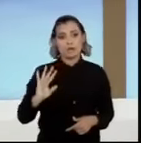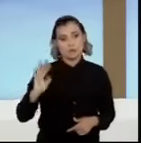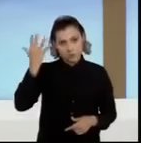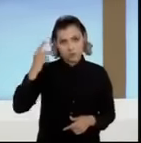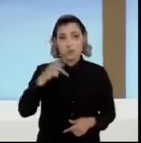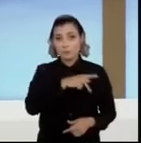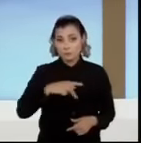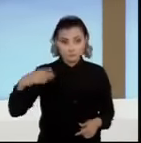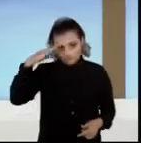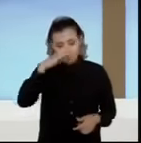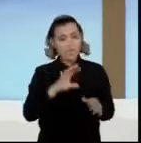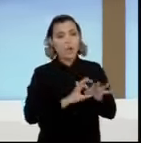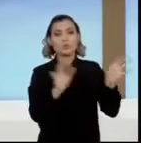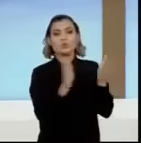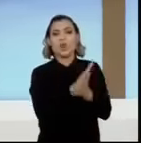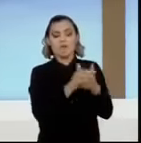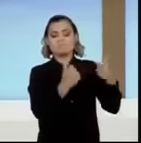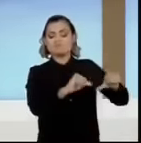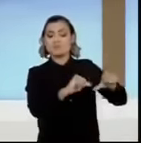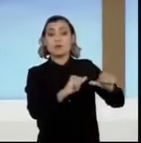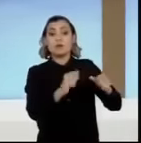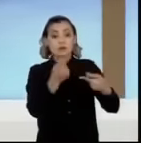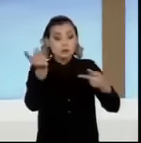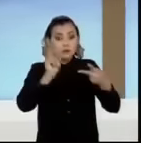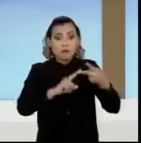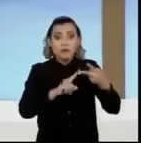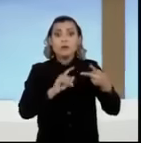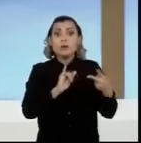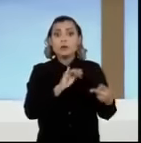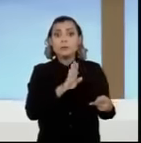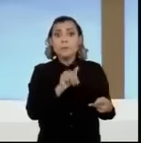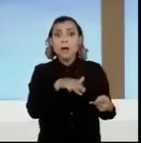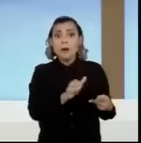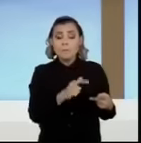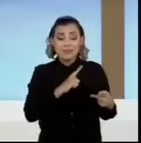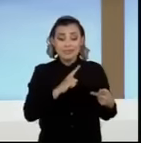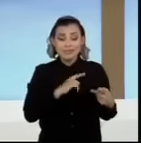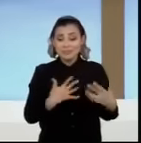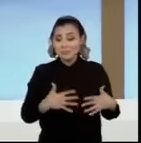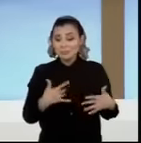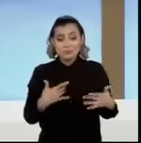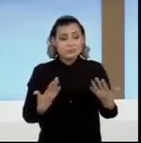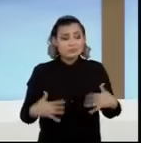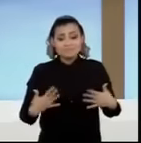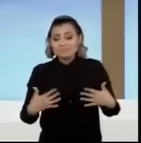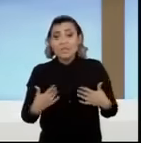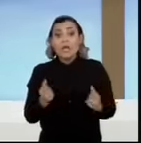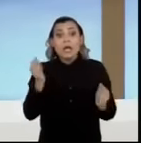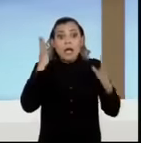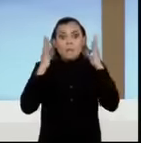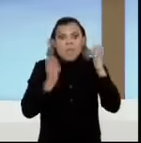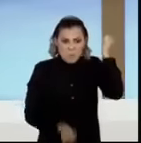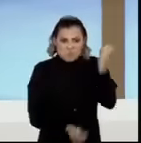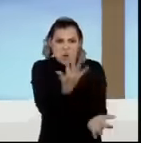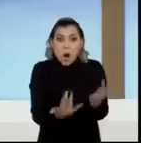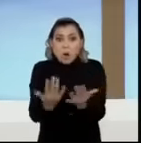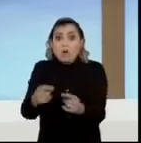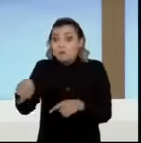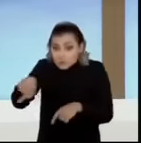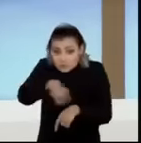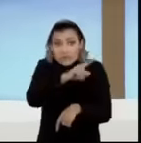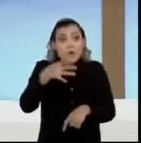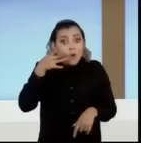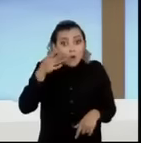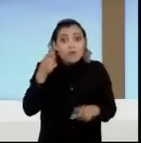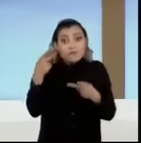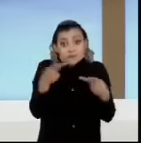Bolsonaro desautorizou e uma segunda o IBAMA ficou acuado, teve um caminhão queimado e 2 semanas depois o senhor foi na região e